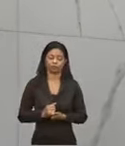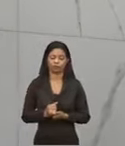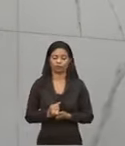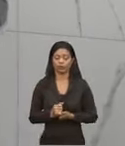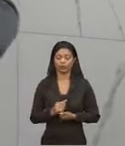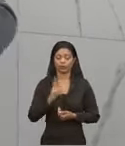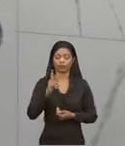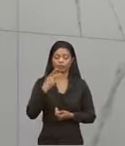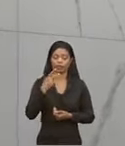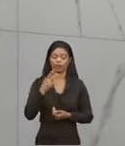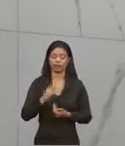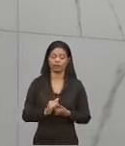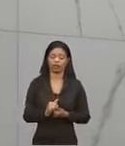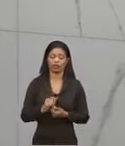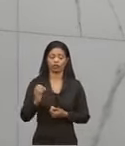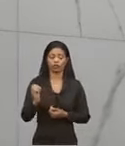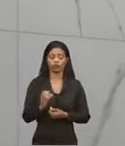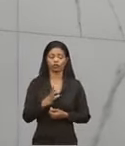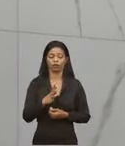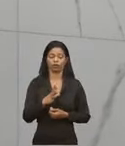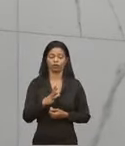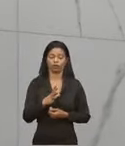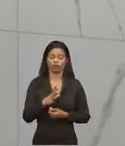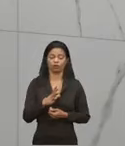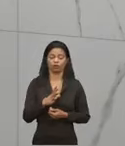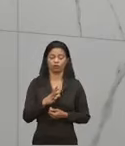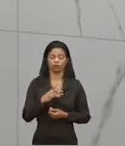nova ideologia,